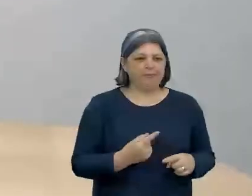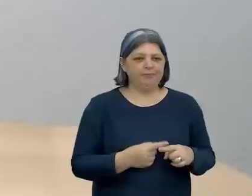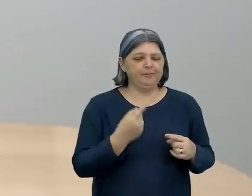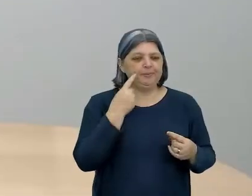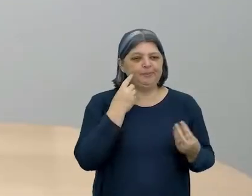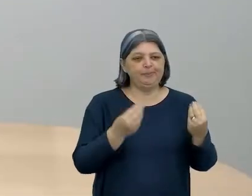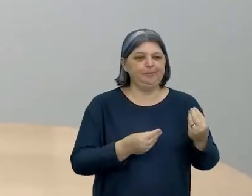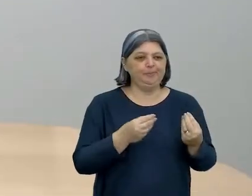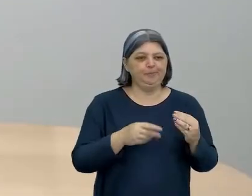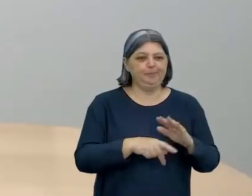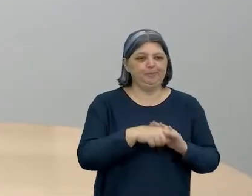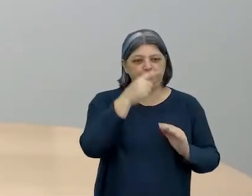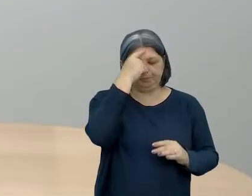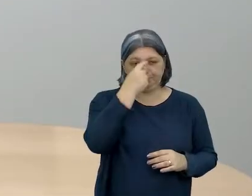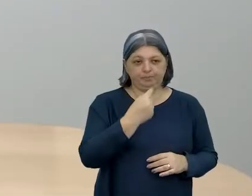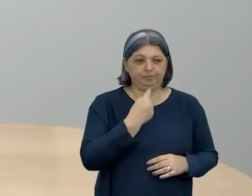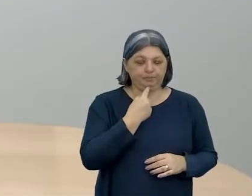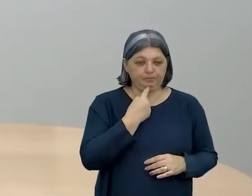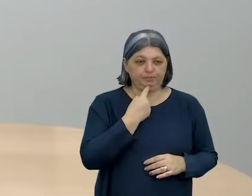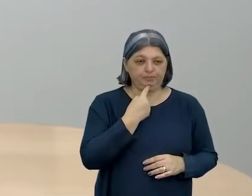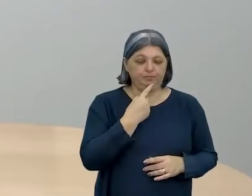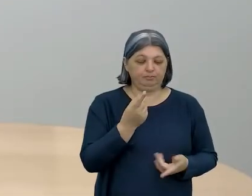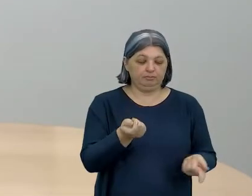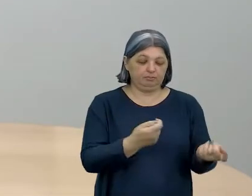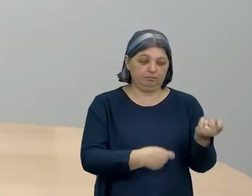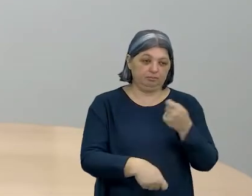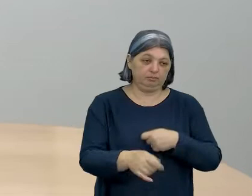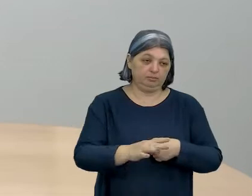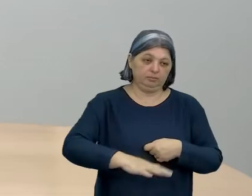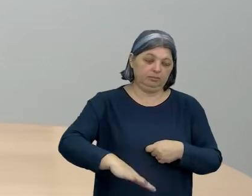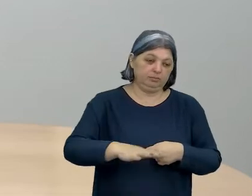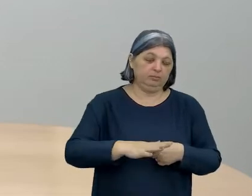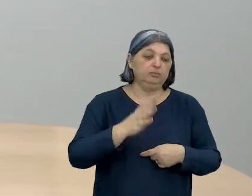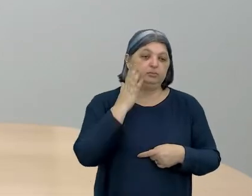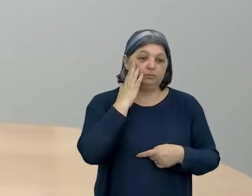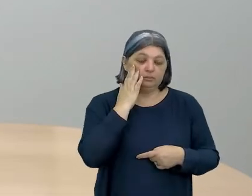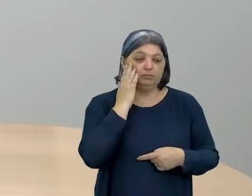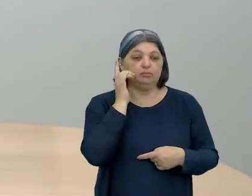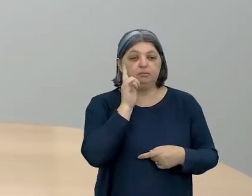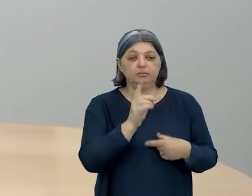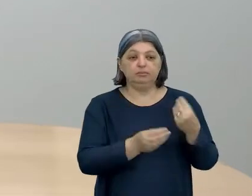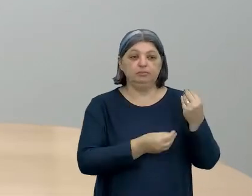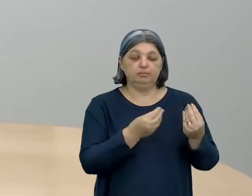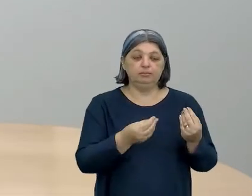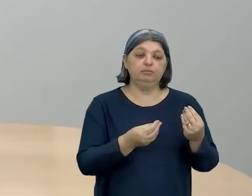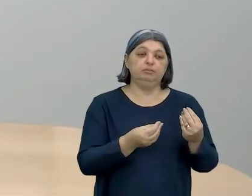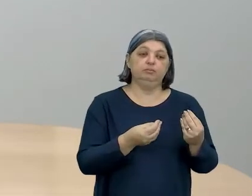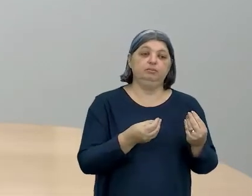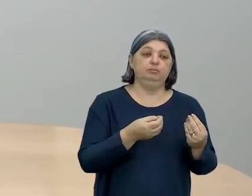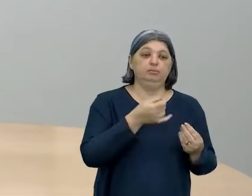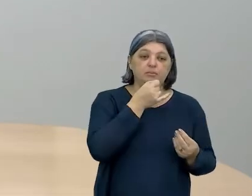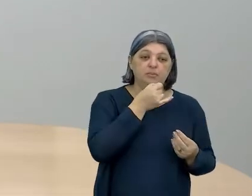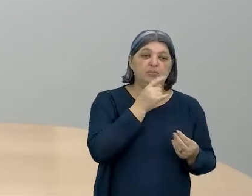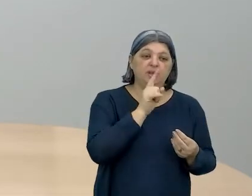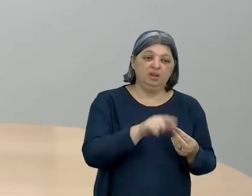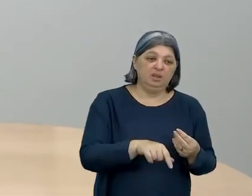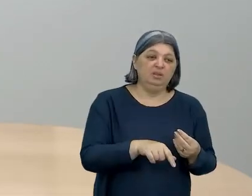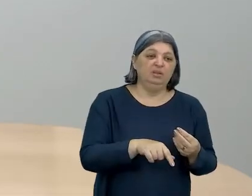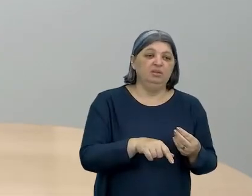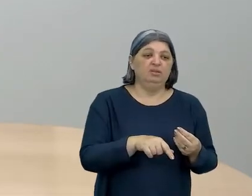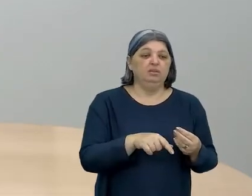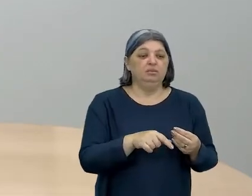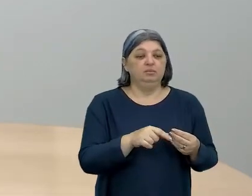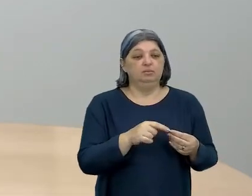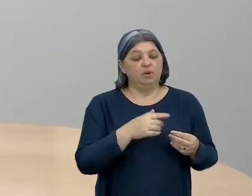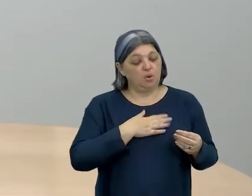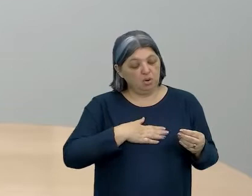com perfil financeiramente falando, talvez a gente consiga lidar com isso. Ah, eu sou bem tio Patinhas, eu gosto